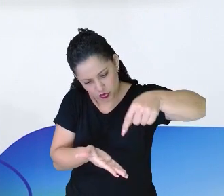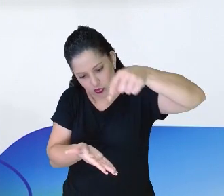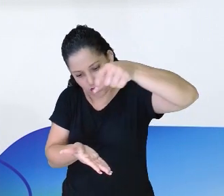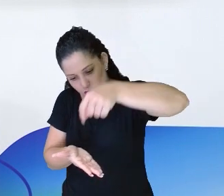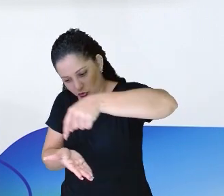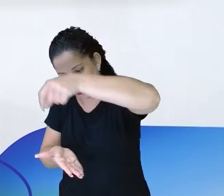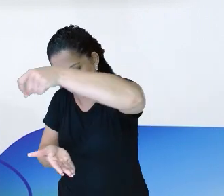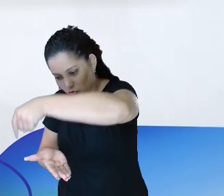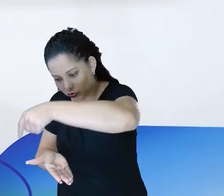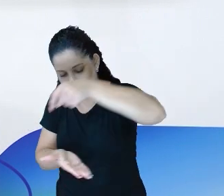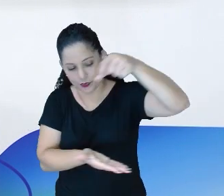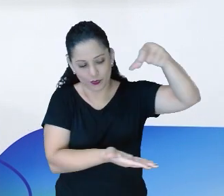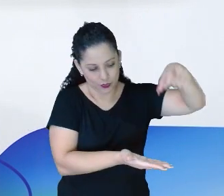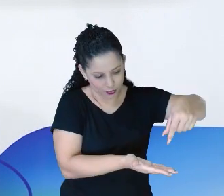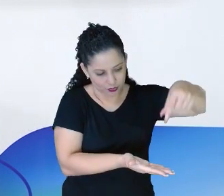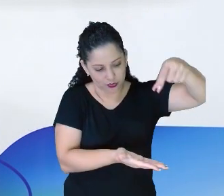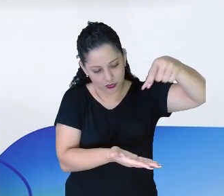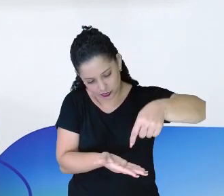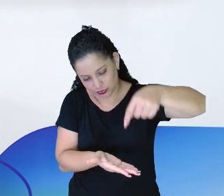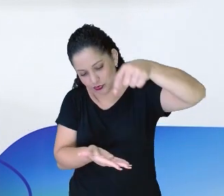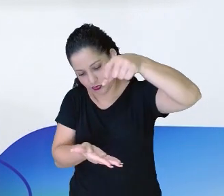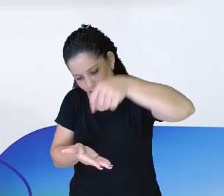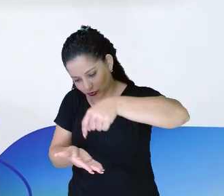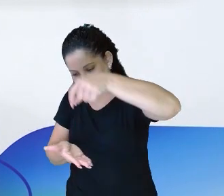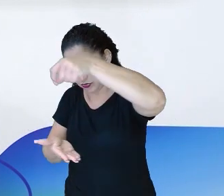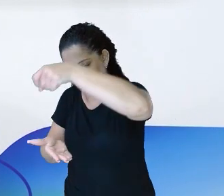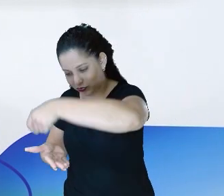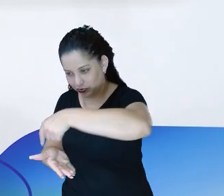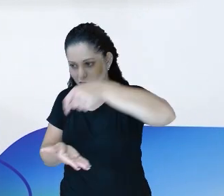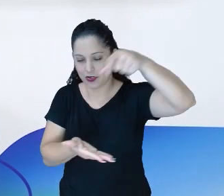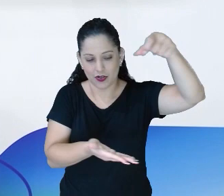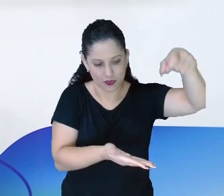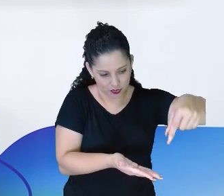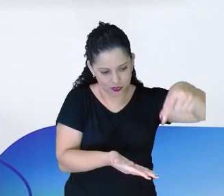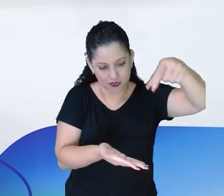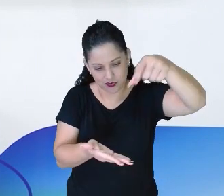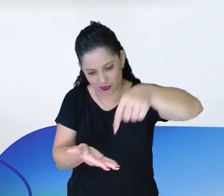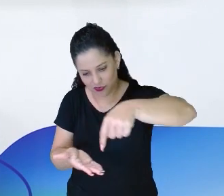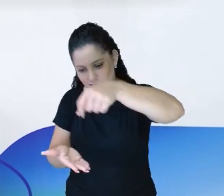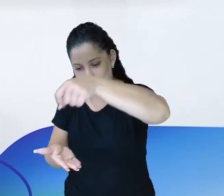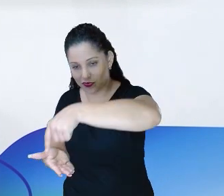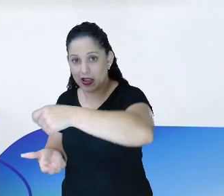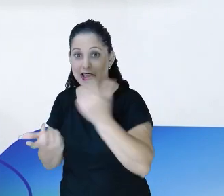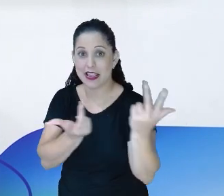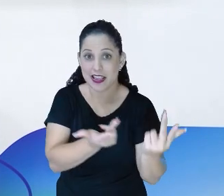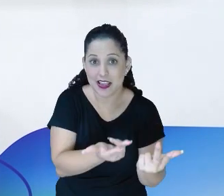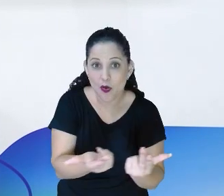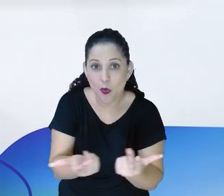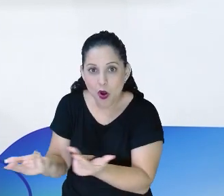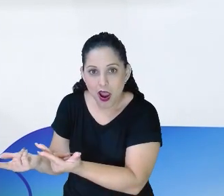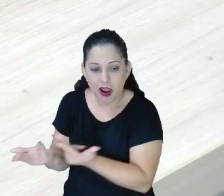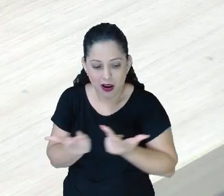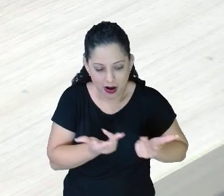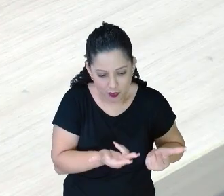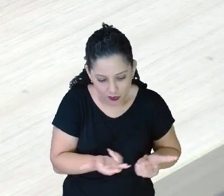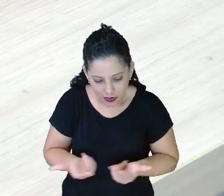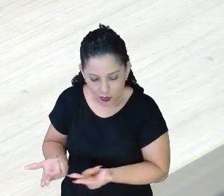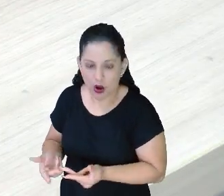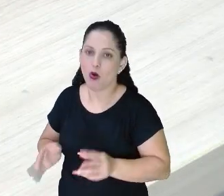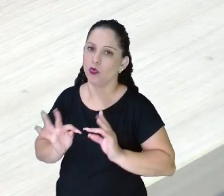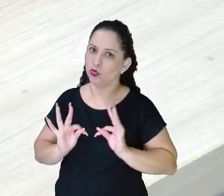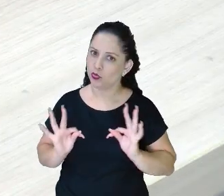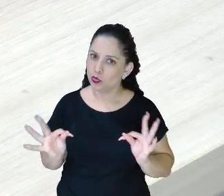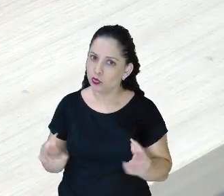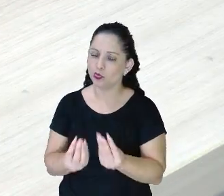minhas casas, certo? Ninguém pode ficar com mais sementes que o outro, hein?